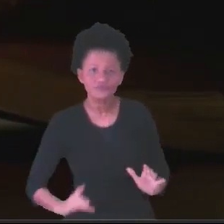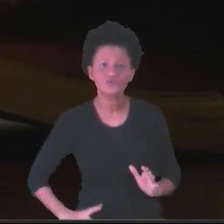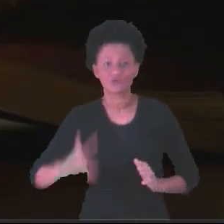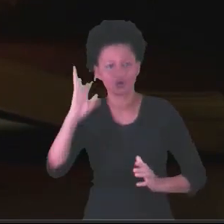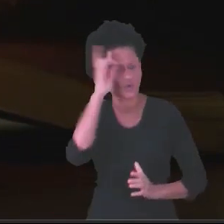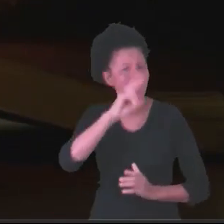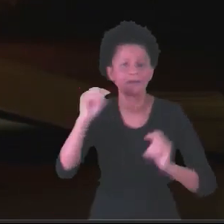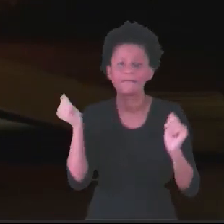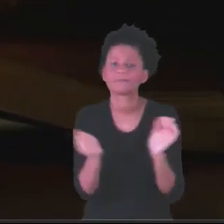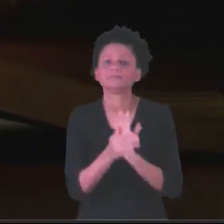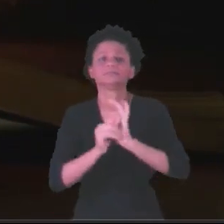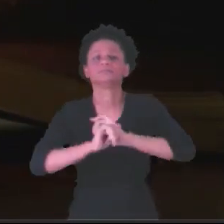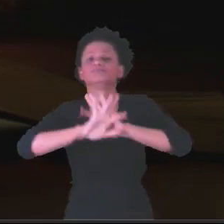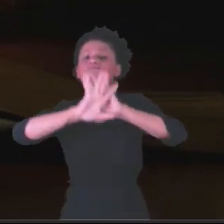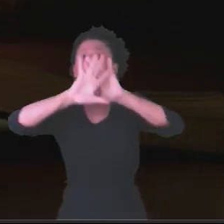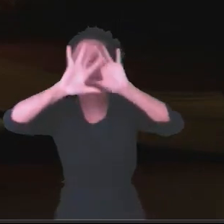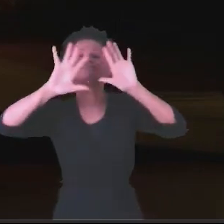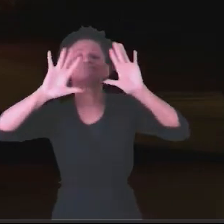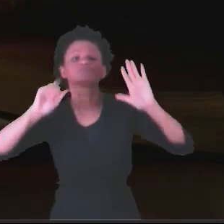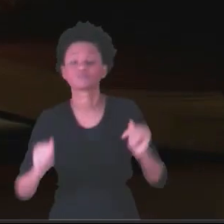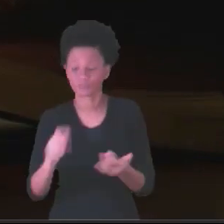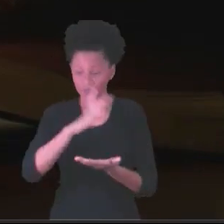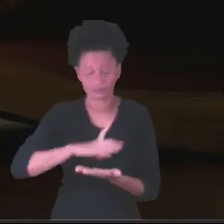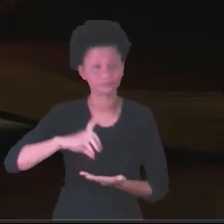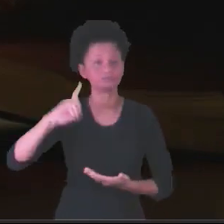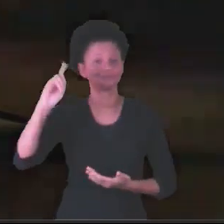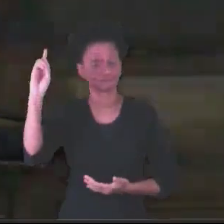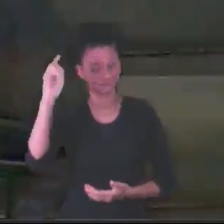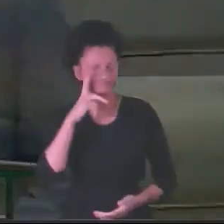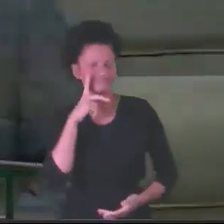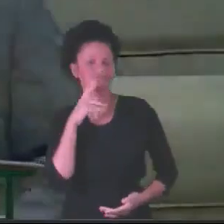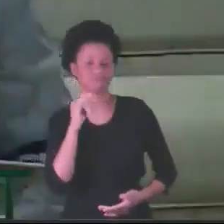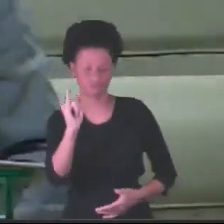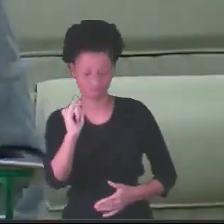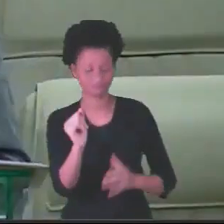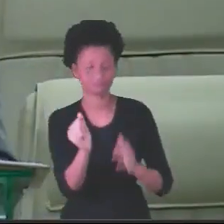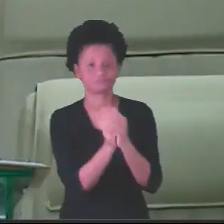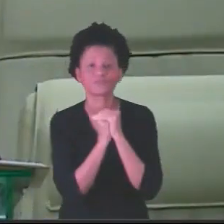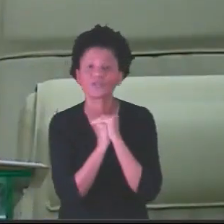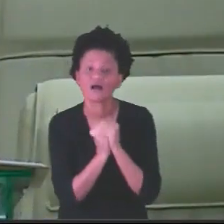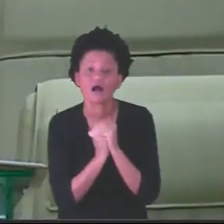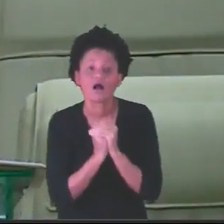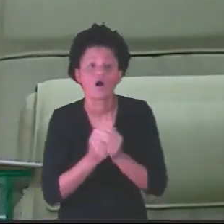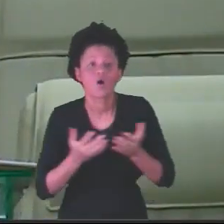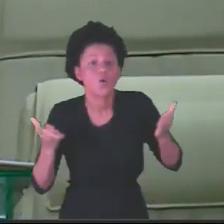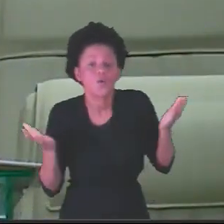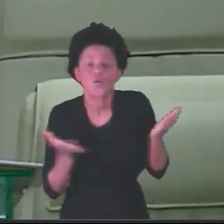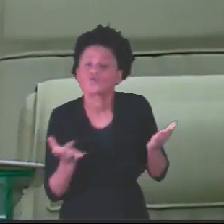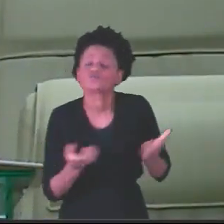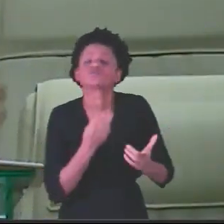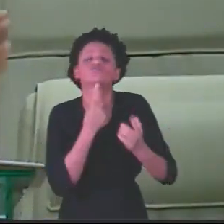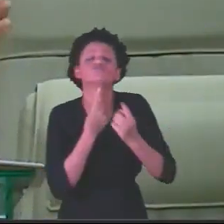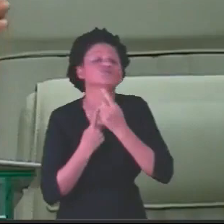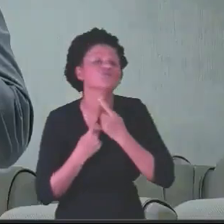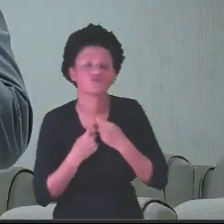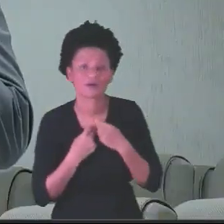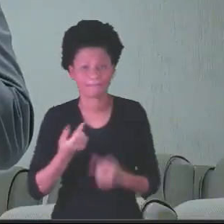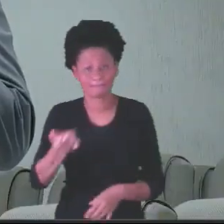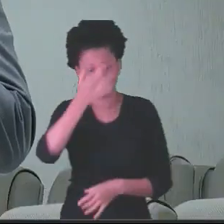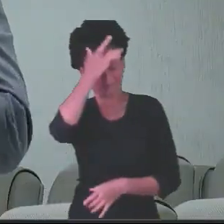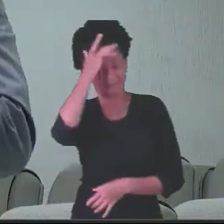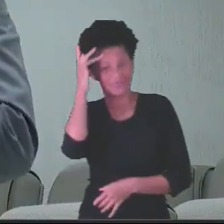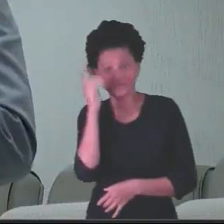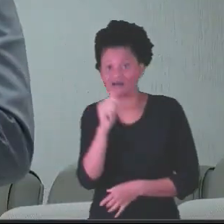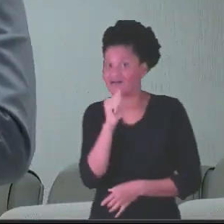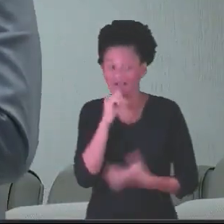para glória de deus pai amém o nosso desejo aqui nesta noite pessoas que